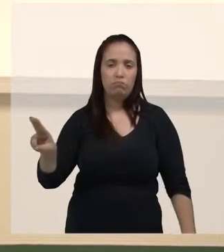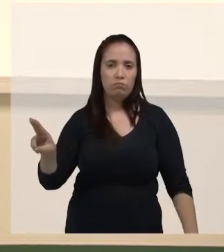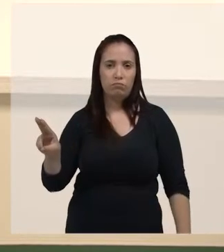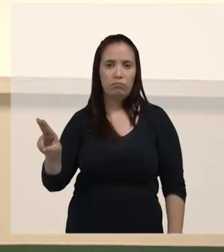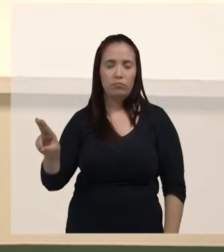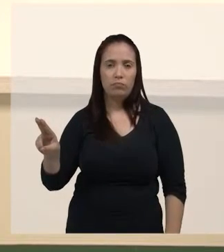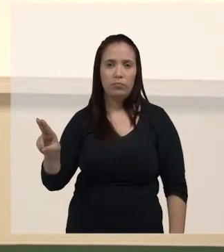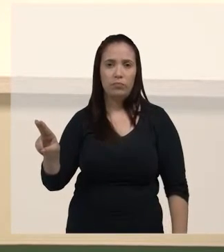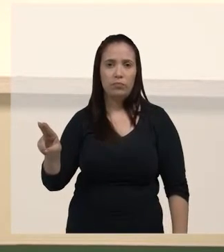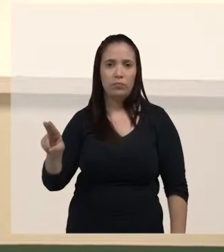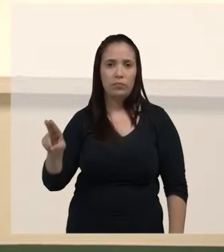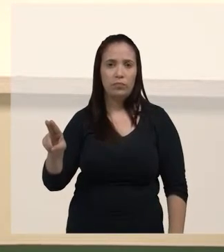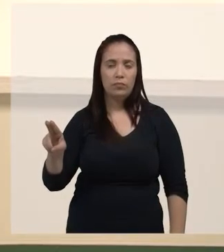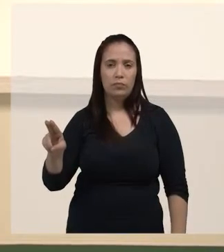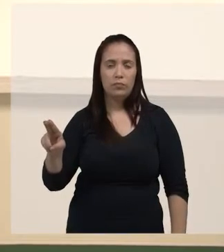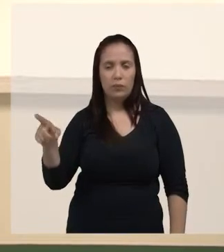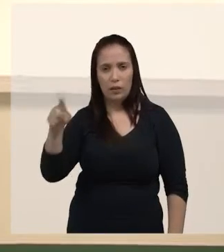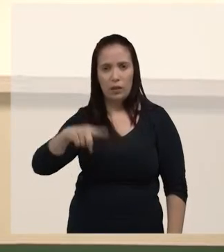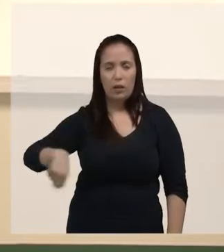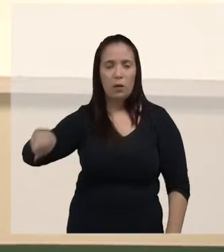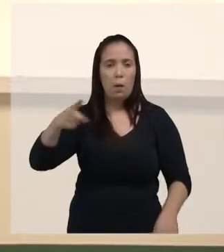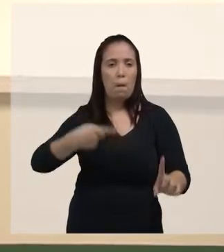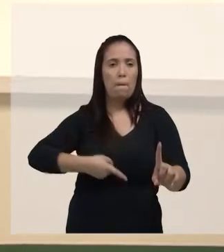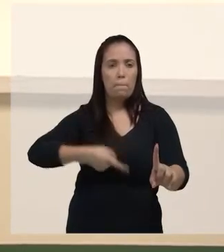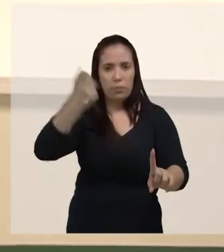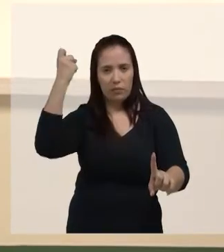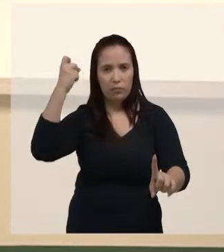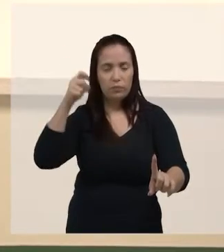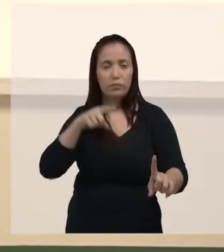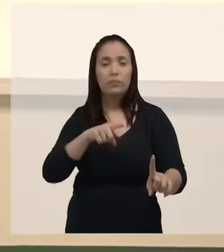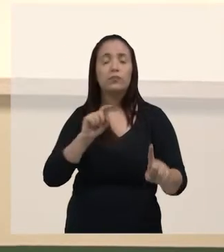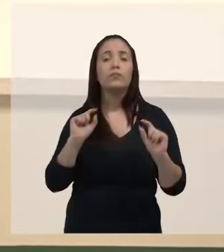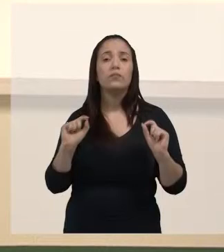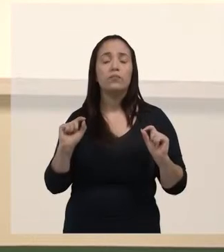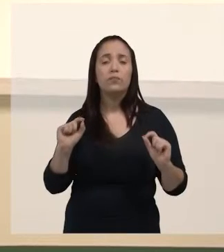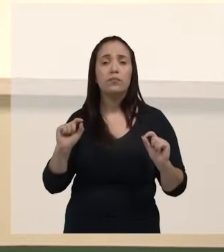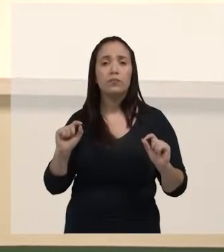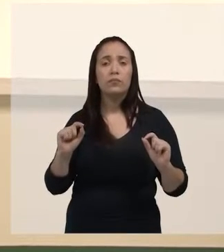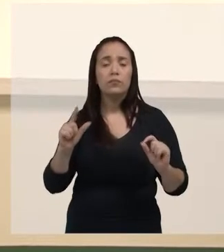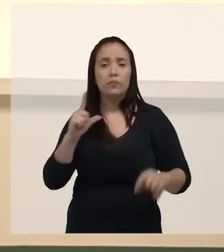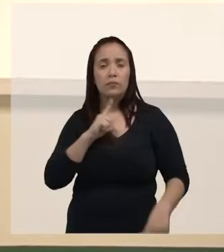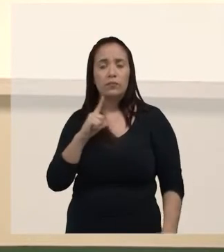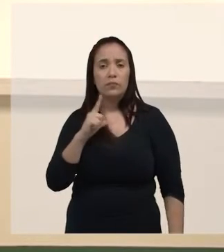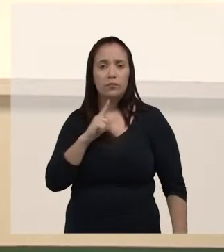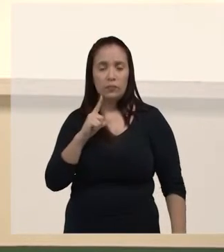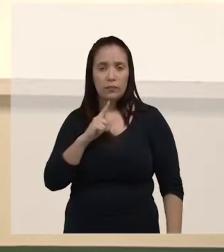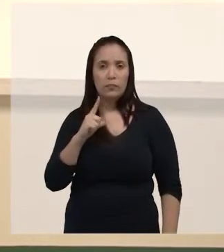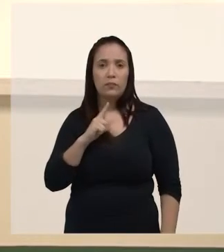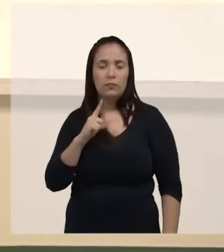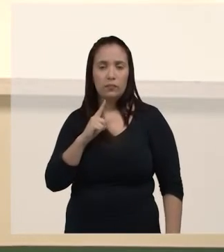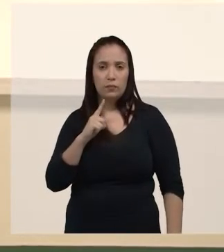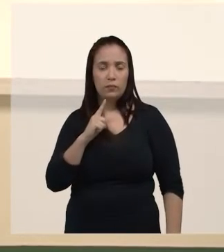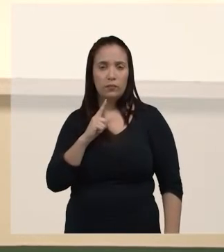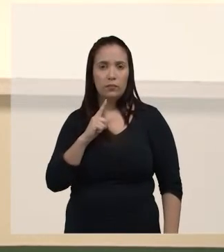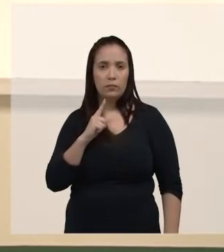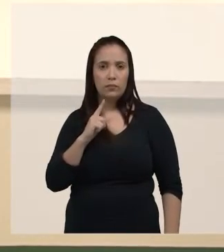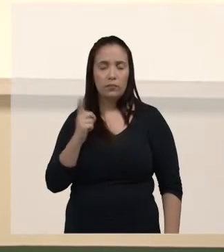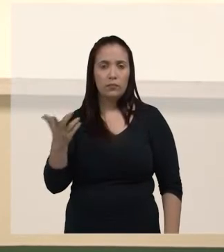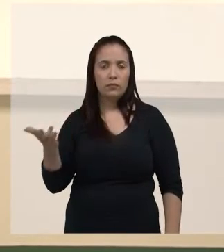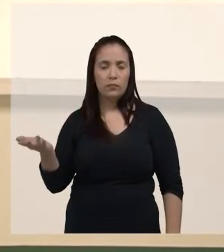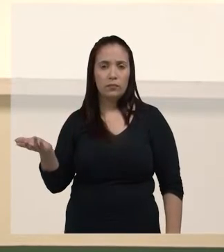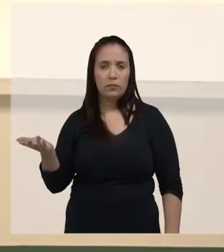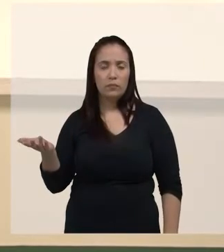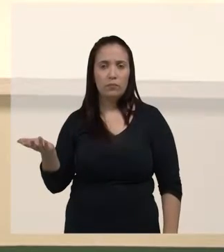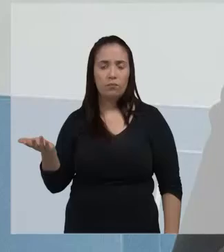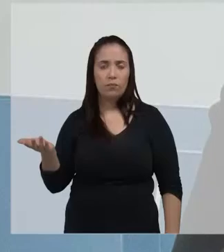não sei nem qual adjetivo que eu uso para falar, para classificar esses animais, que foram de uma forma, aí eu tenho que elogiar, de